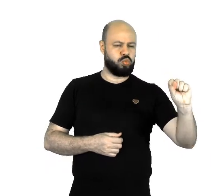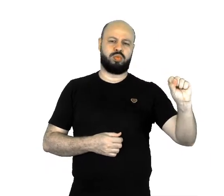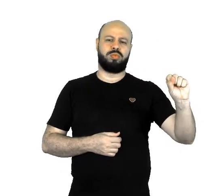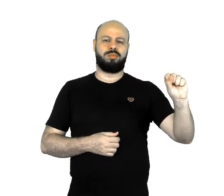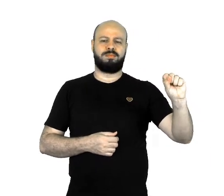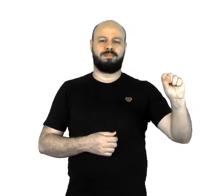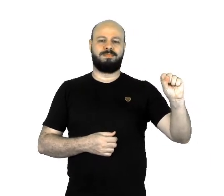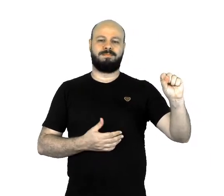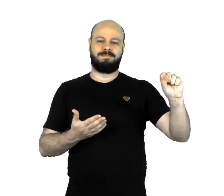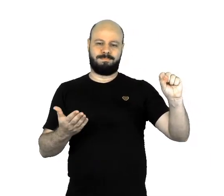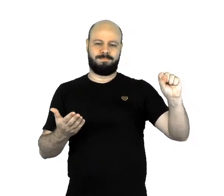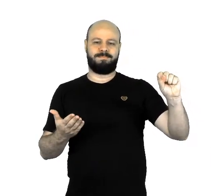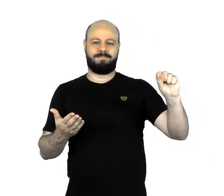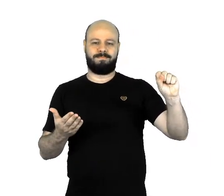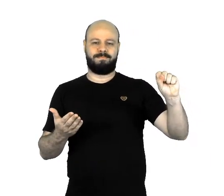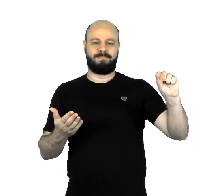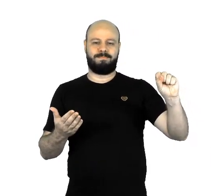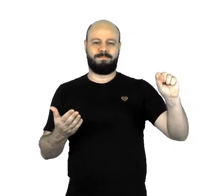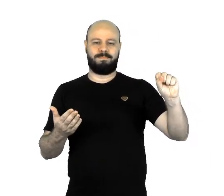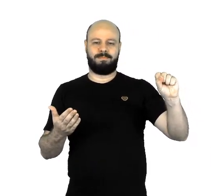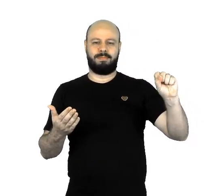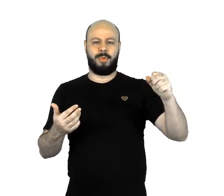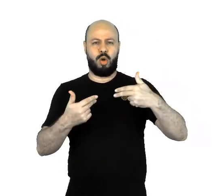0,98, ou seja, 98 centésimos.